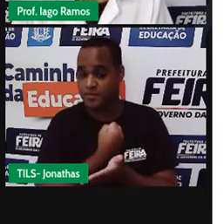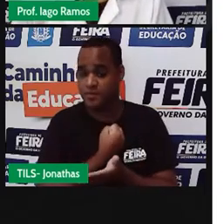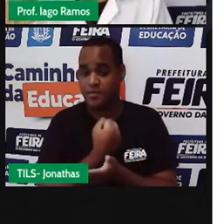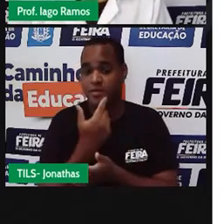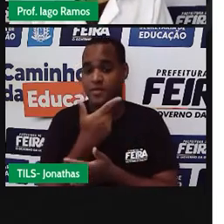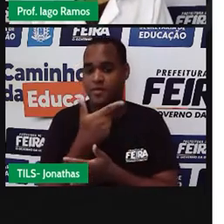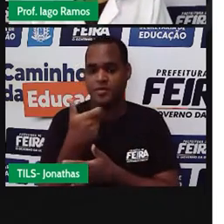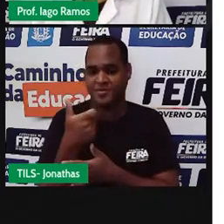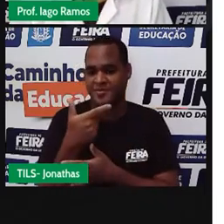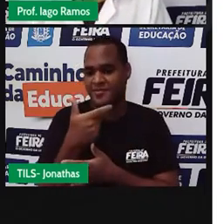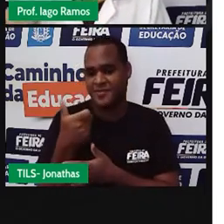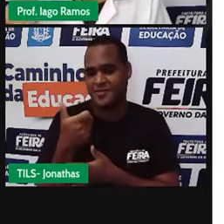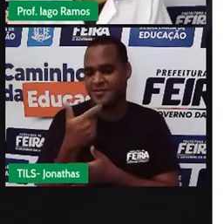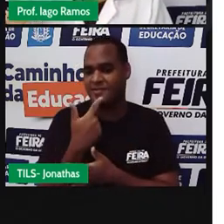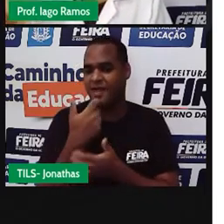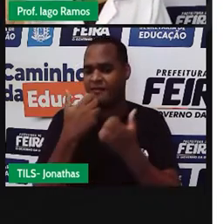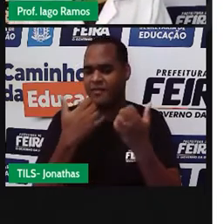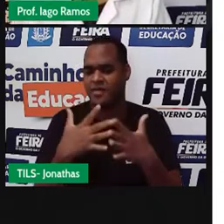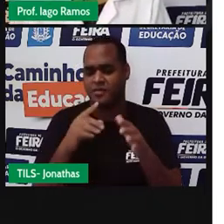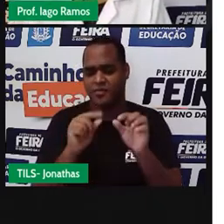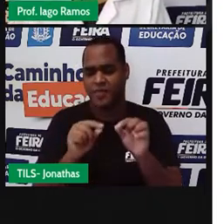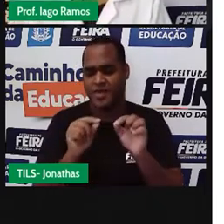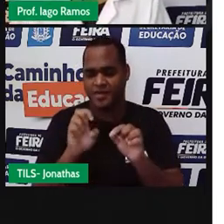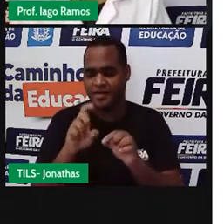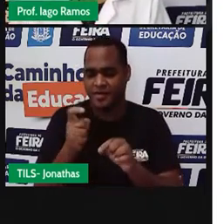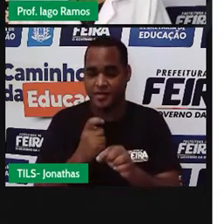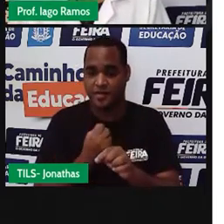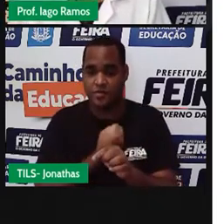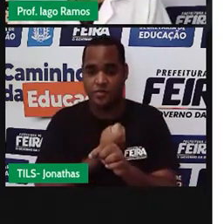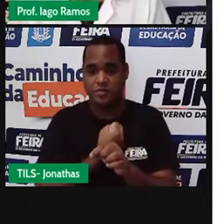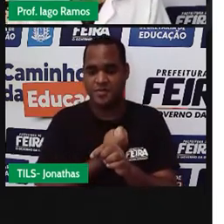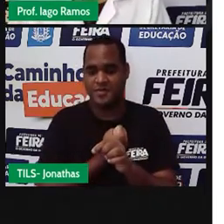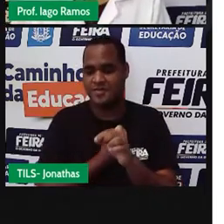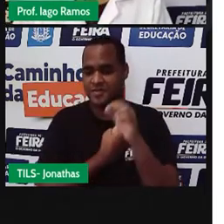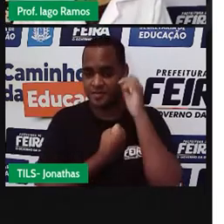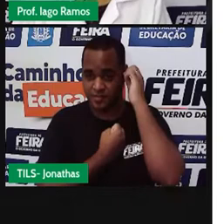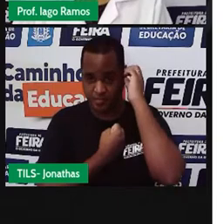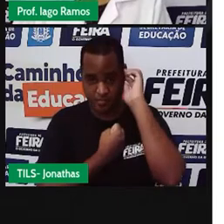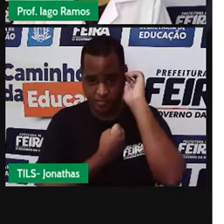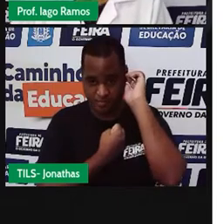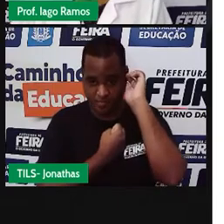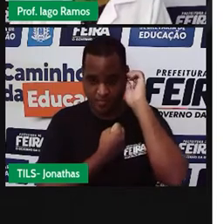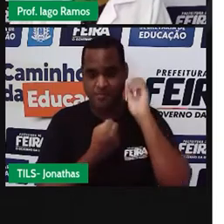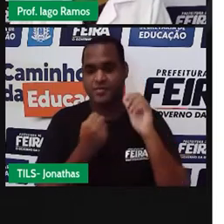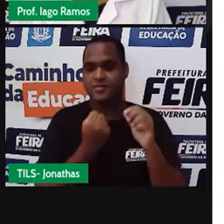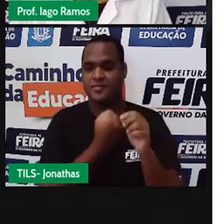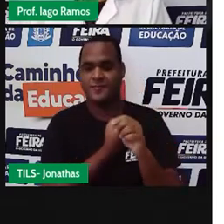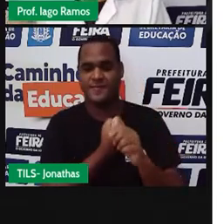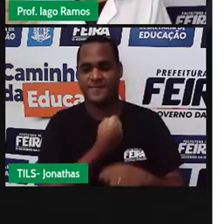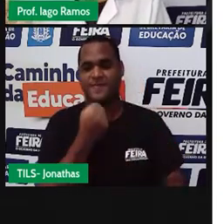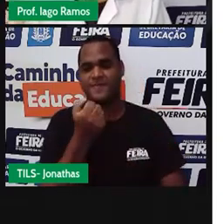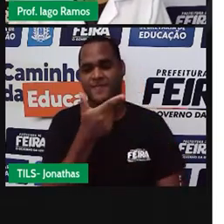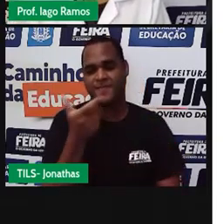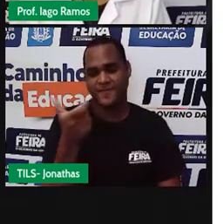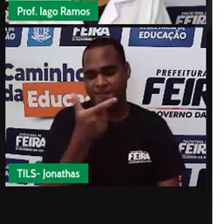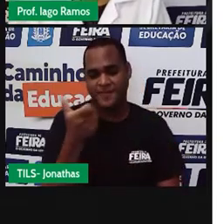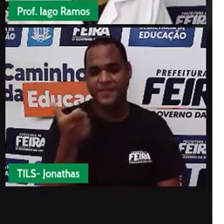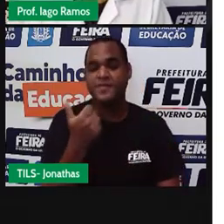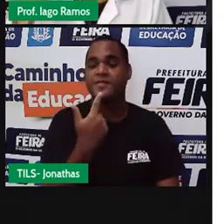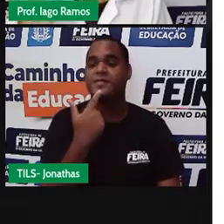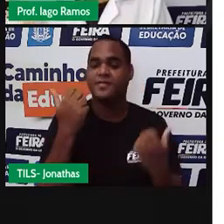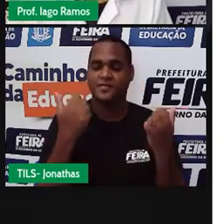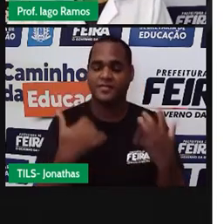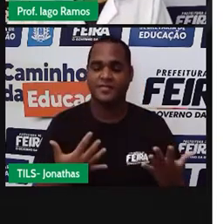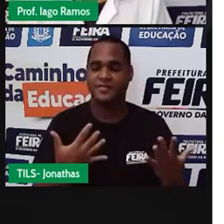que é falar das expressões numéricas na aula 21 a gente